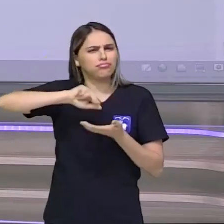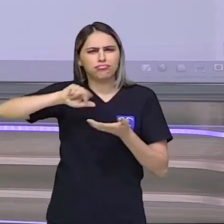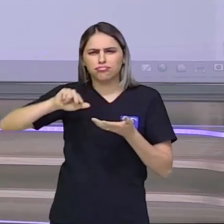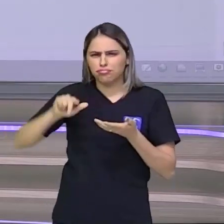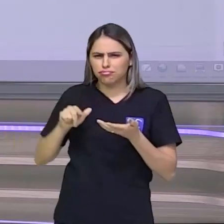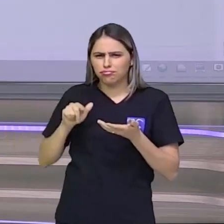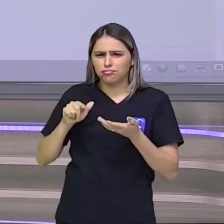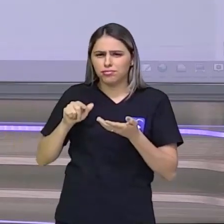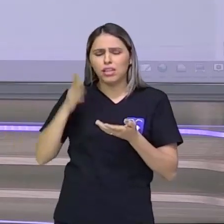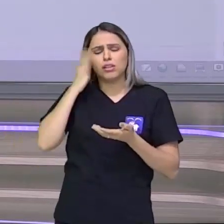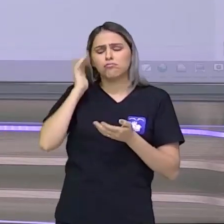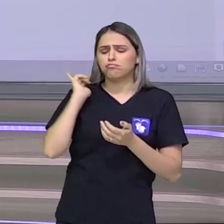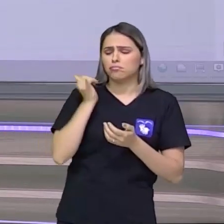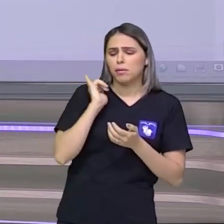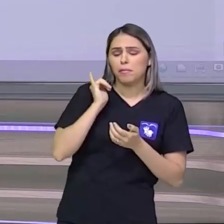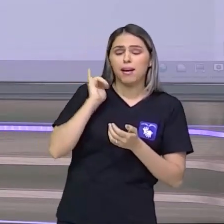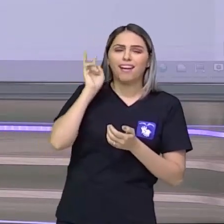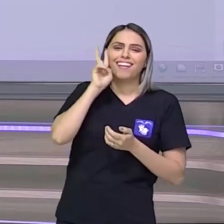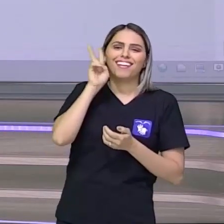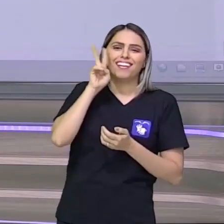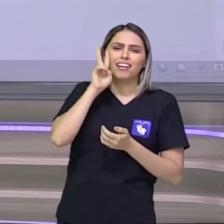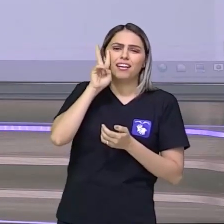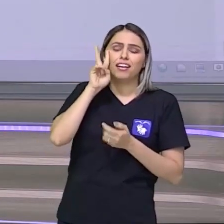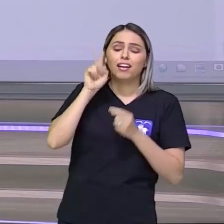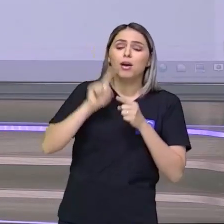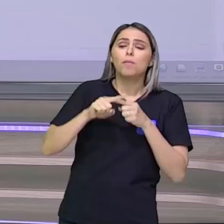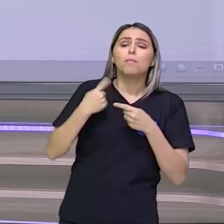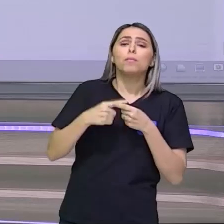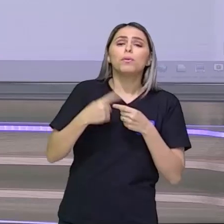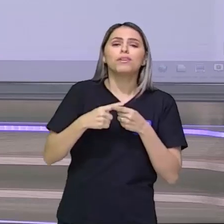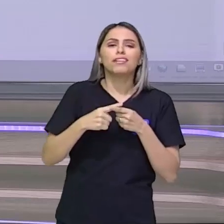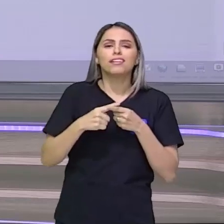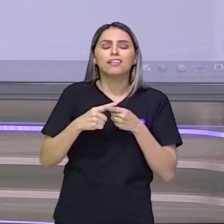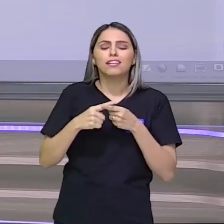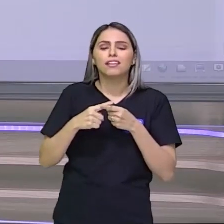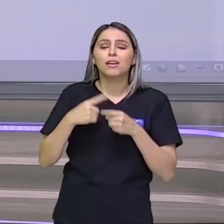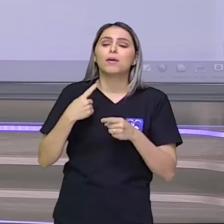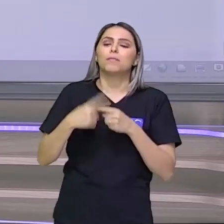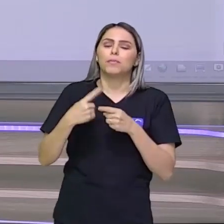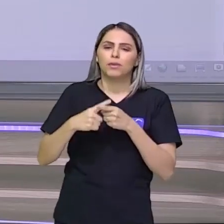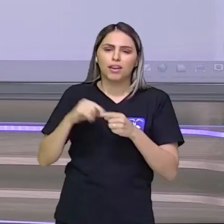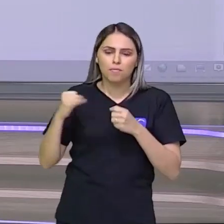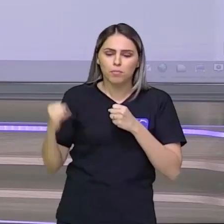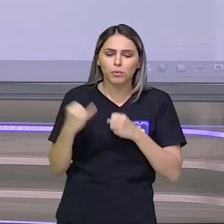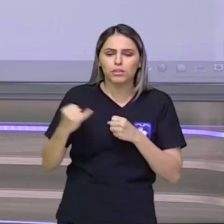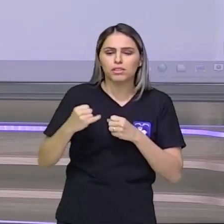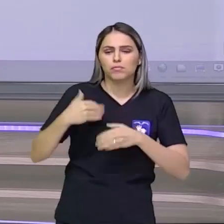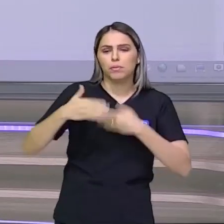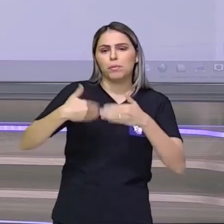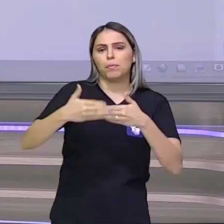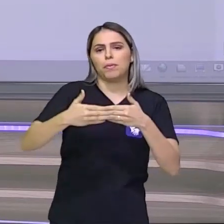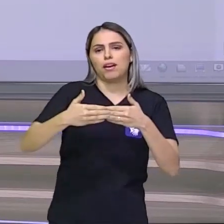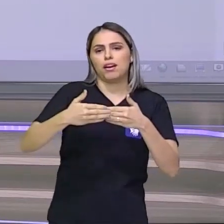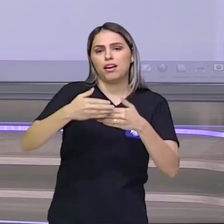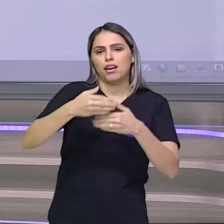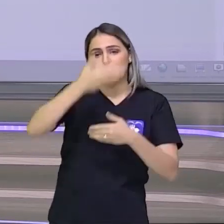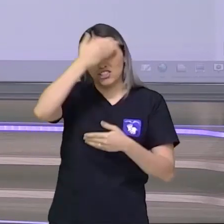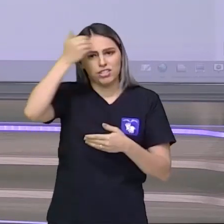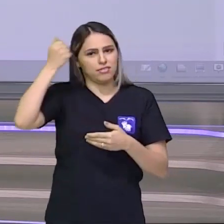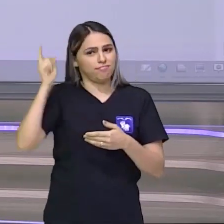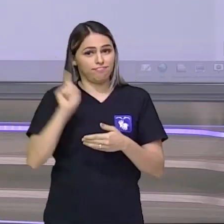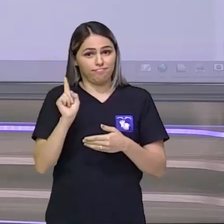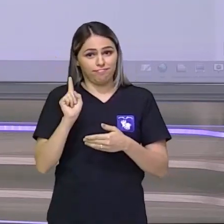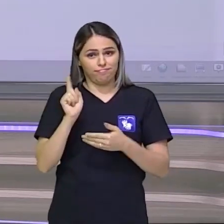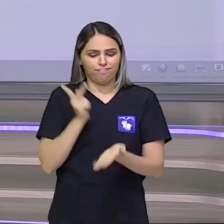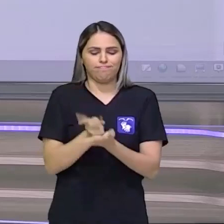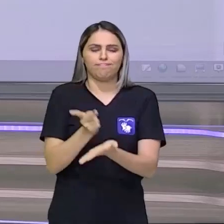contam muitas histórias. Por que eles nos contam essas histórias? Para que elas nunca possam ser esquecidas. É uma forma muito